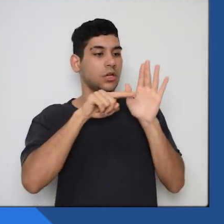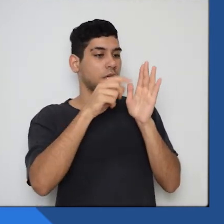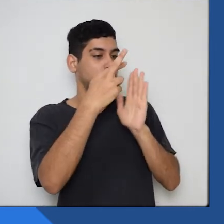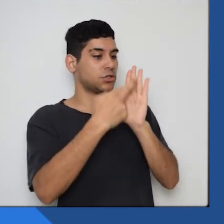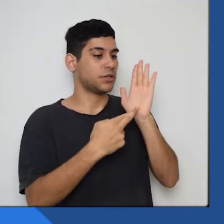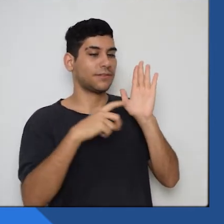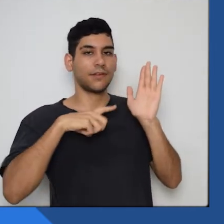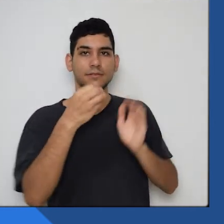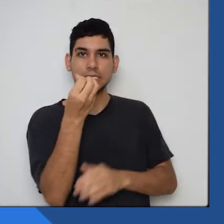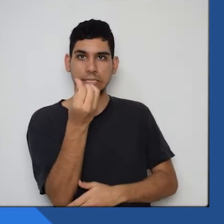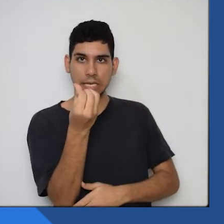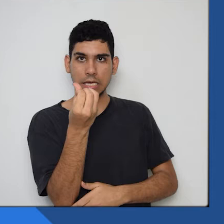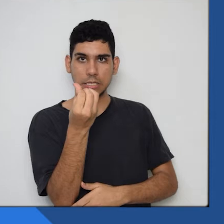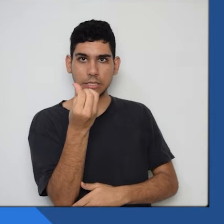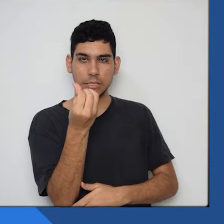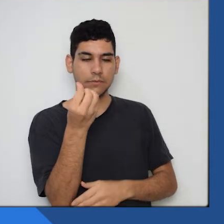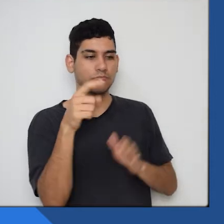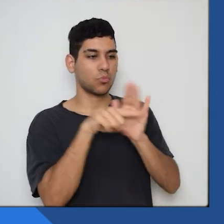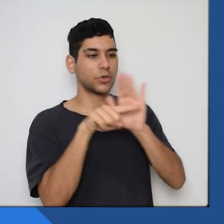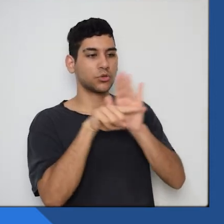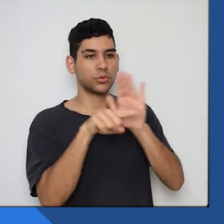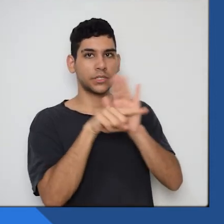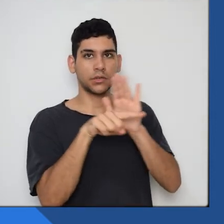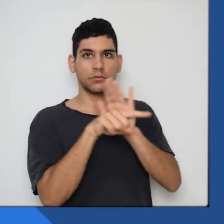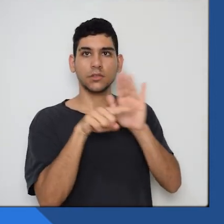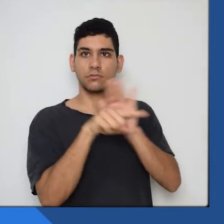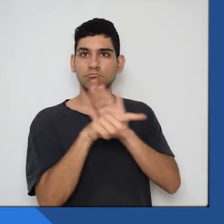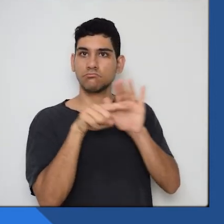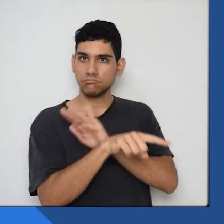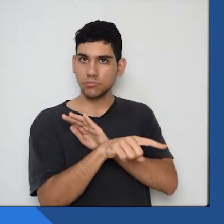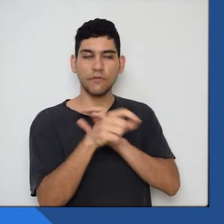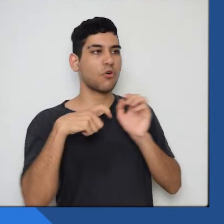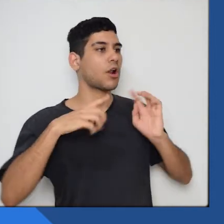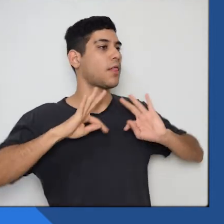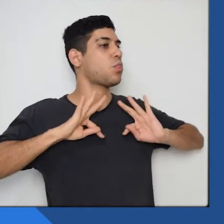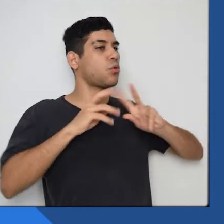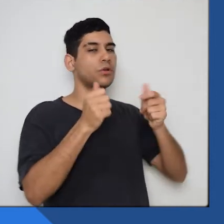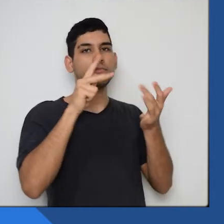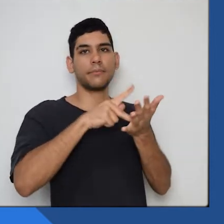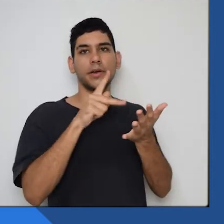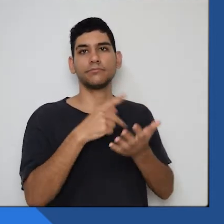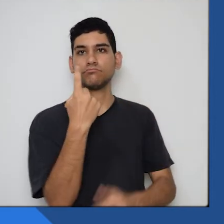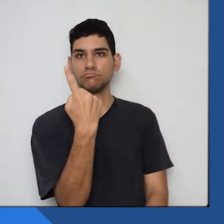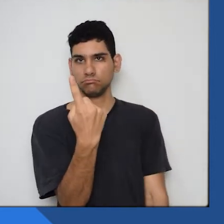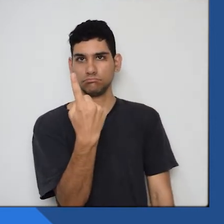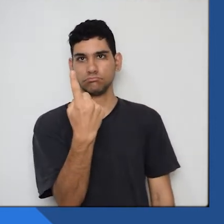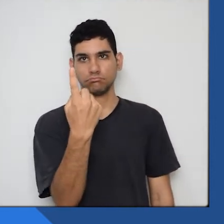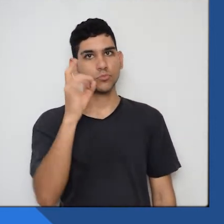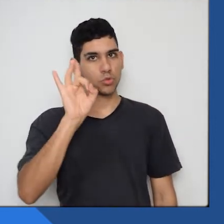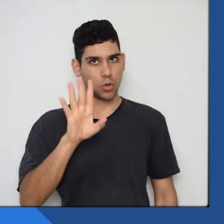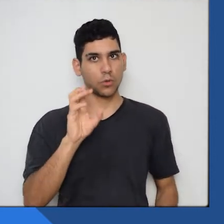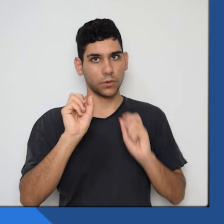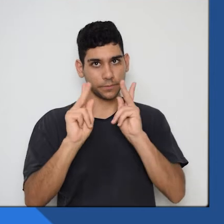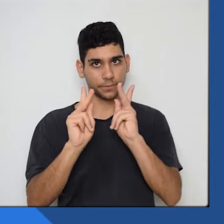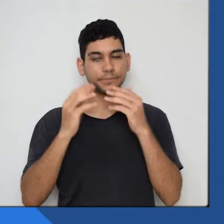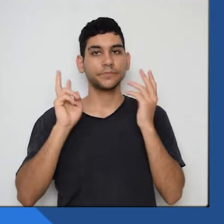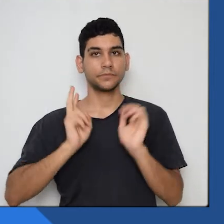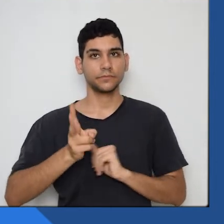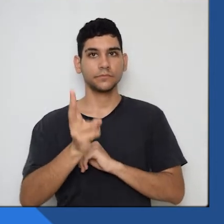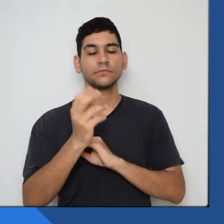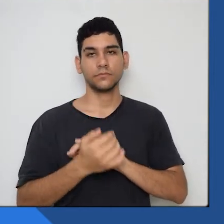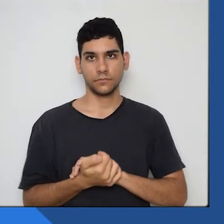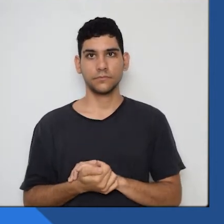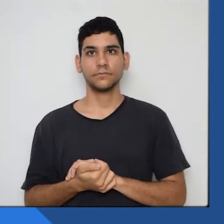o nosso questionário ele vai ter 6 questões, eu vou colocar que eu quero todas as questões em uma única página,